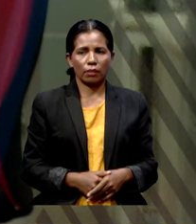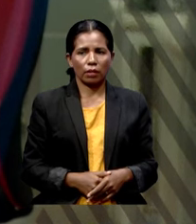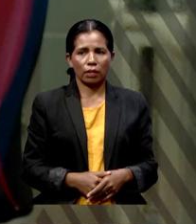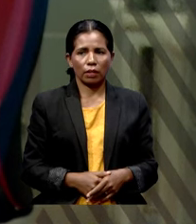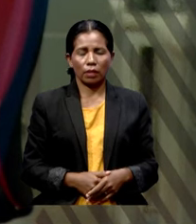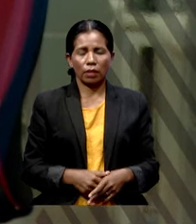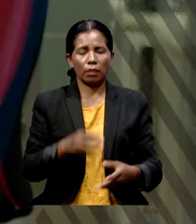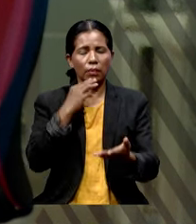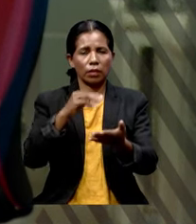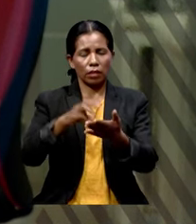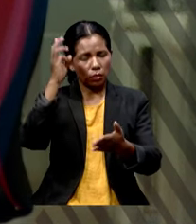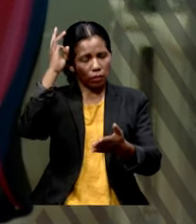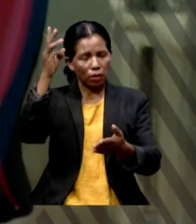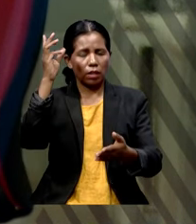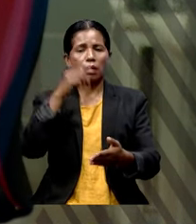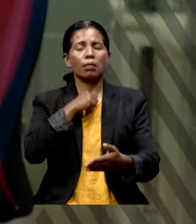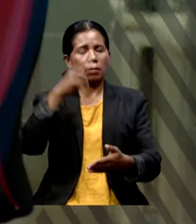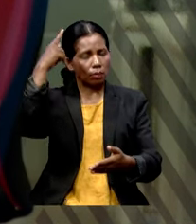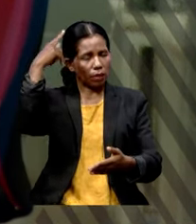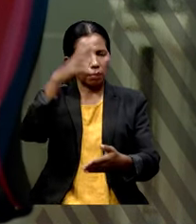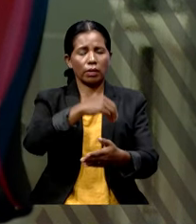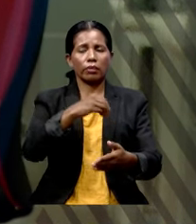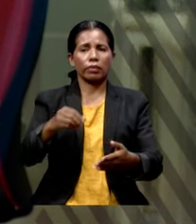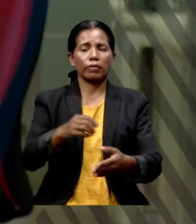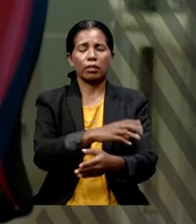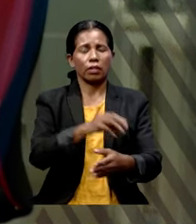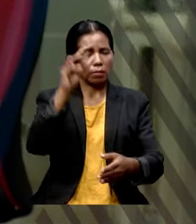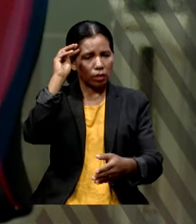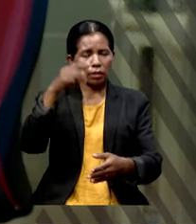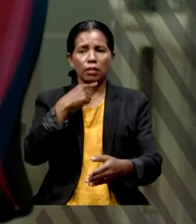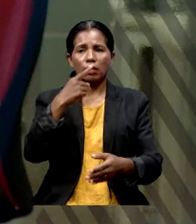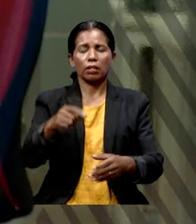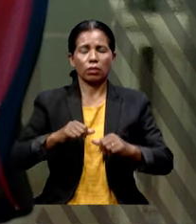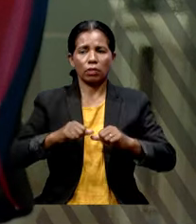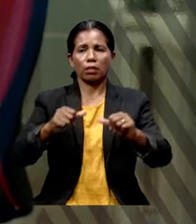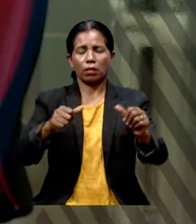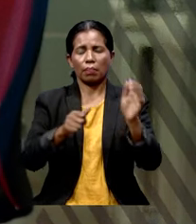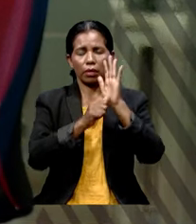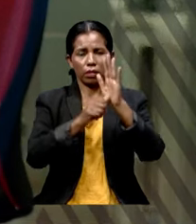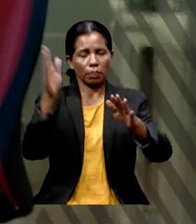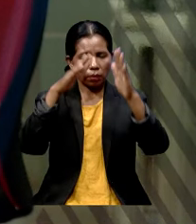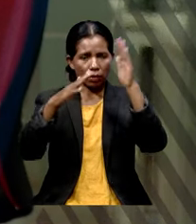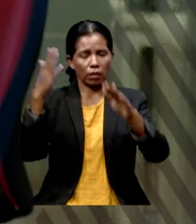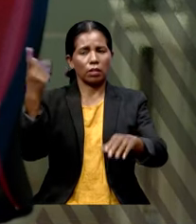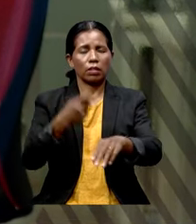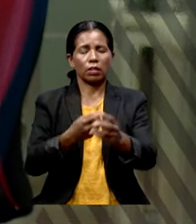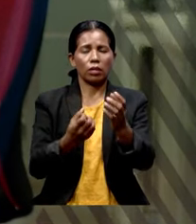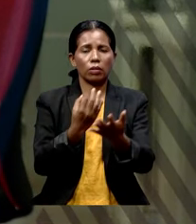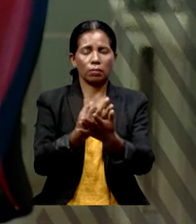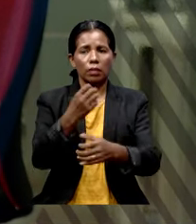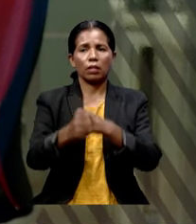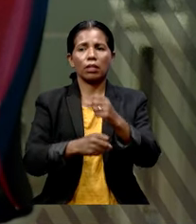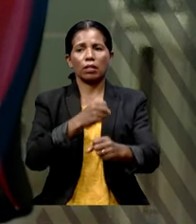Uma mensagem de preocupação para Francisco Niamba, setor de educação, ministra Ateten, se continua a apresentar problema nem até orçamento, tinha rio rua